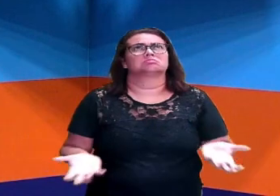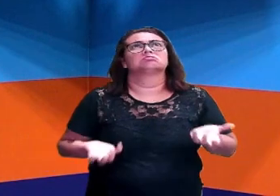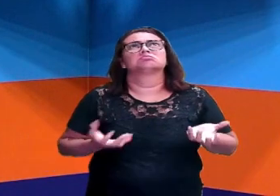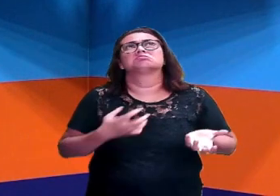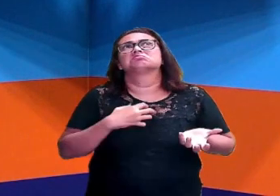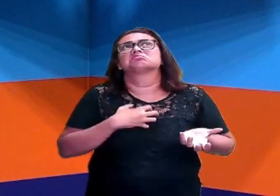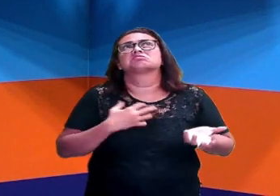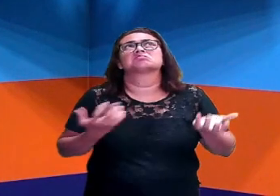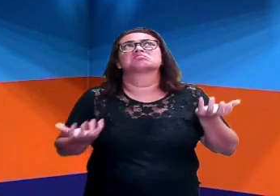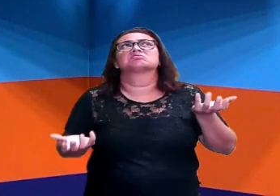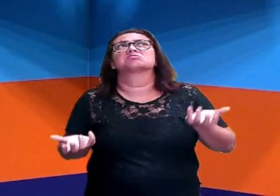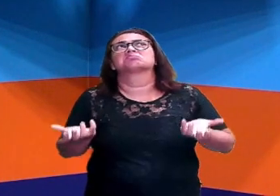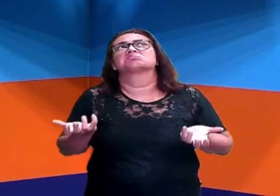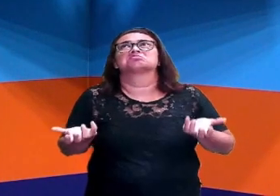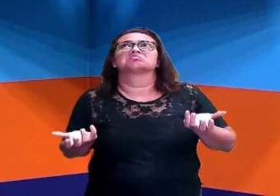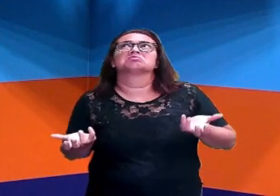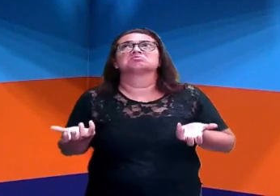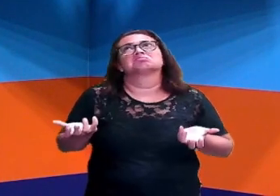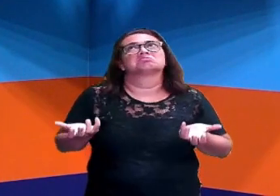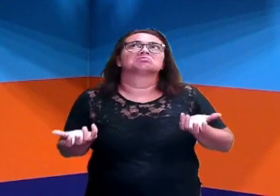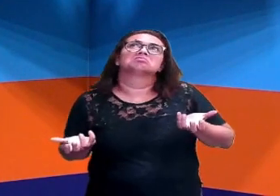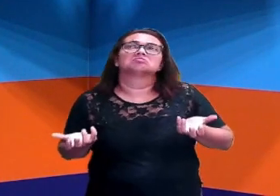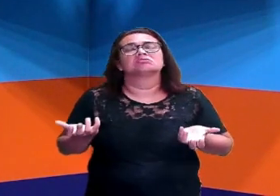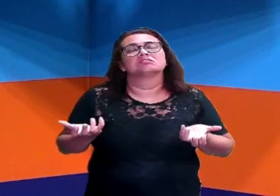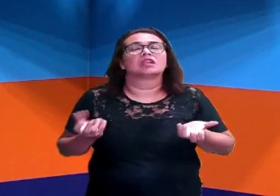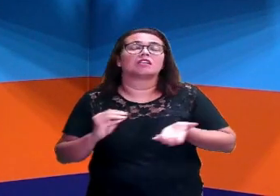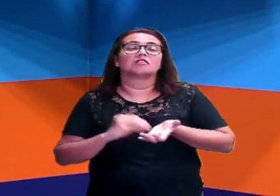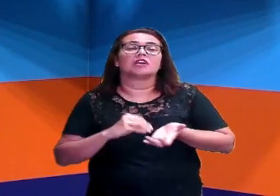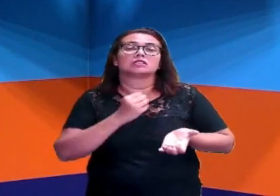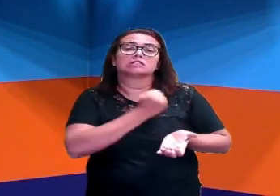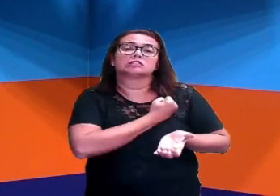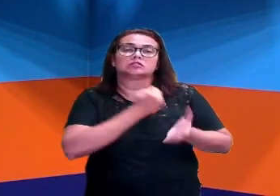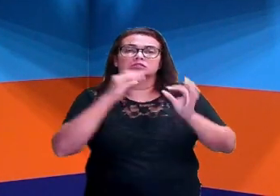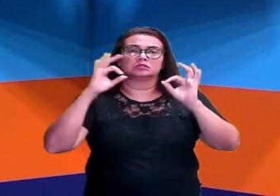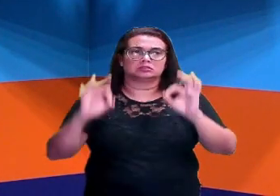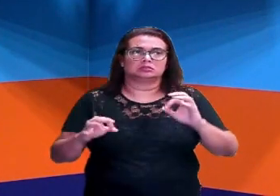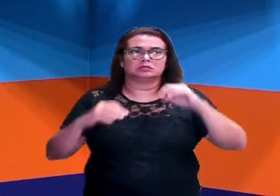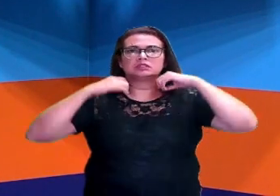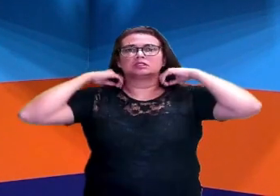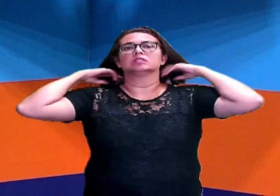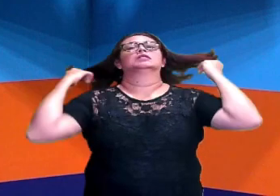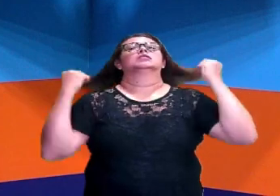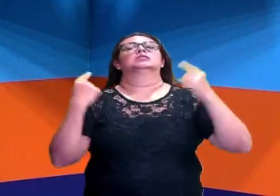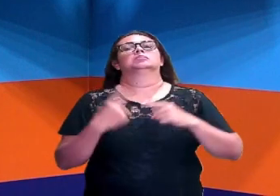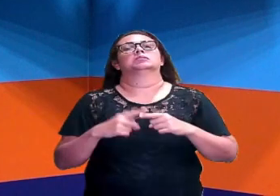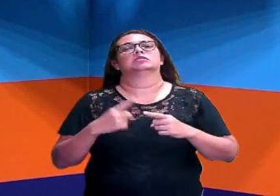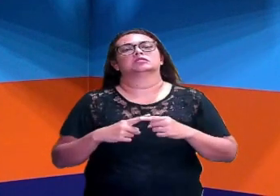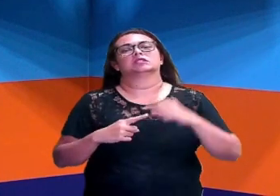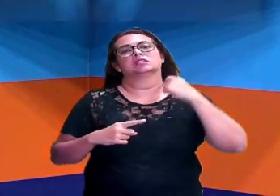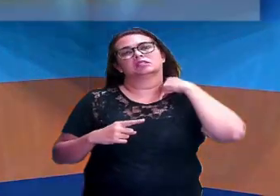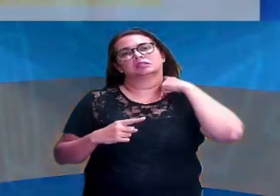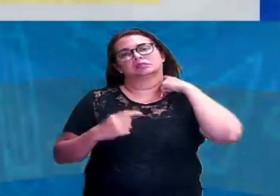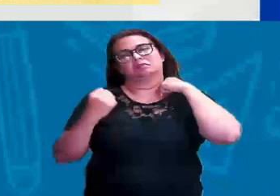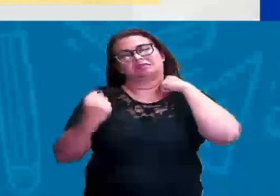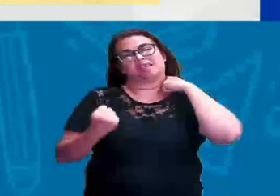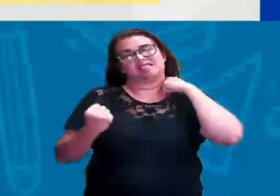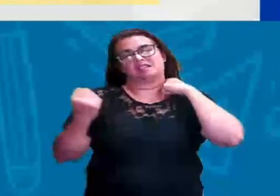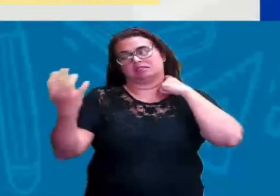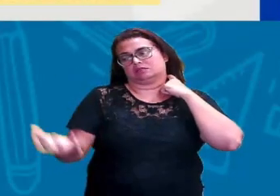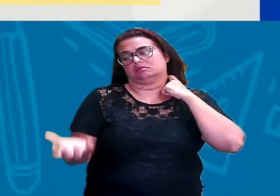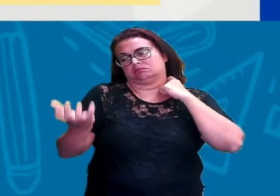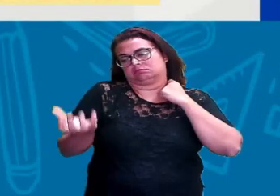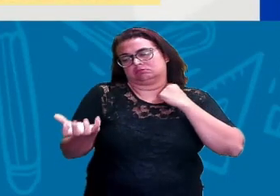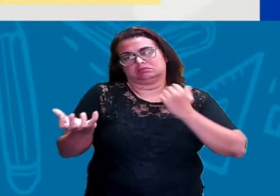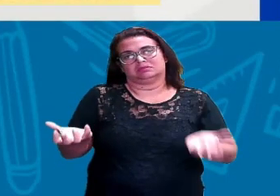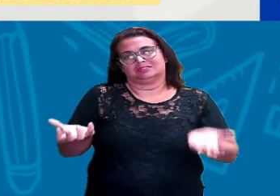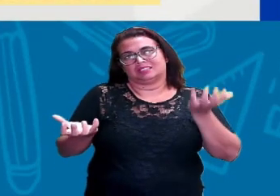que é mais leve e que é mais pesado, porque o mais pesado ele vai fazer um peso maior na minha mão, né? Quando eu estou testando, e o outro vai